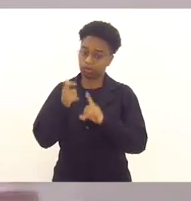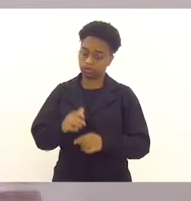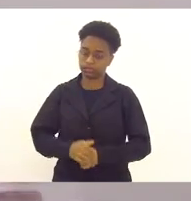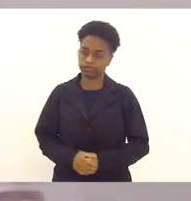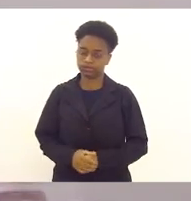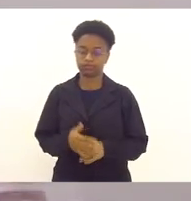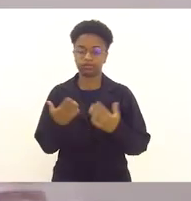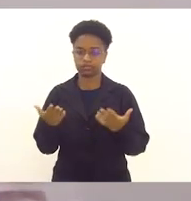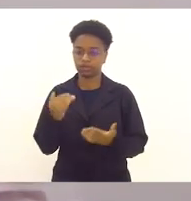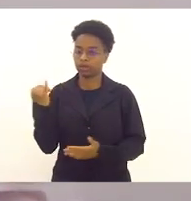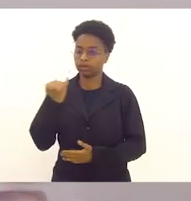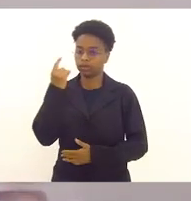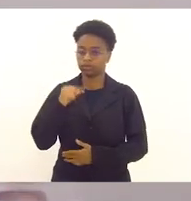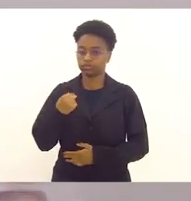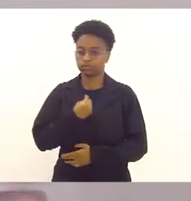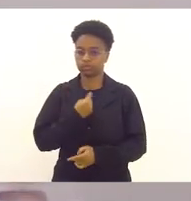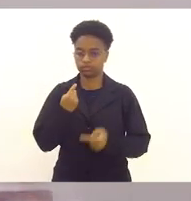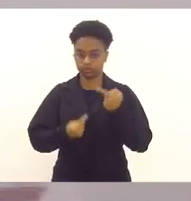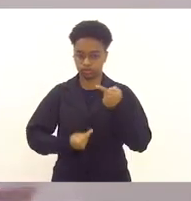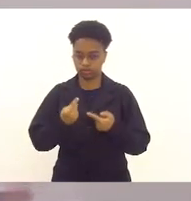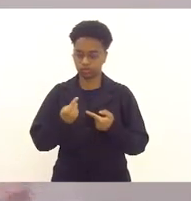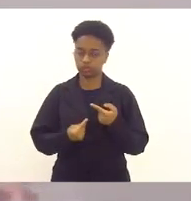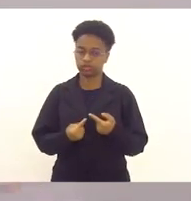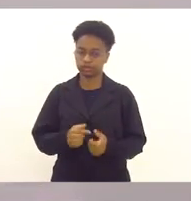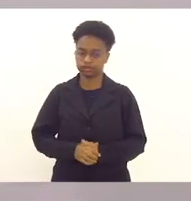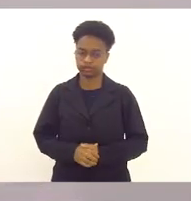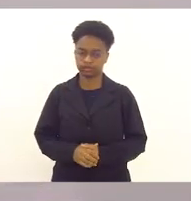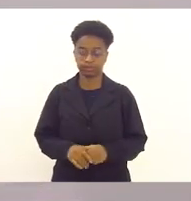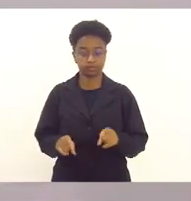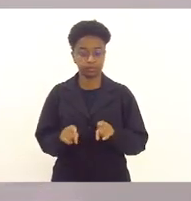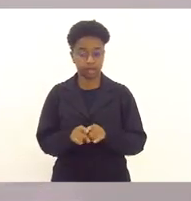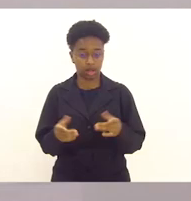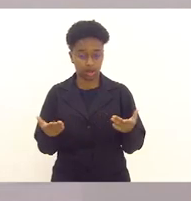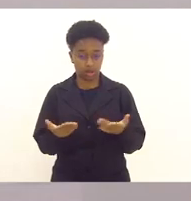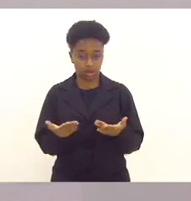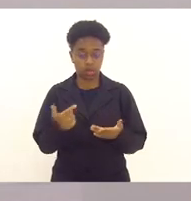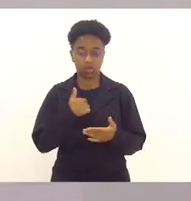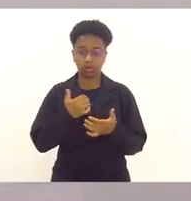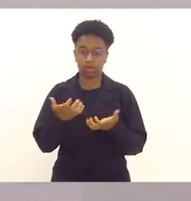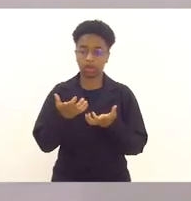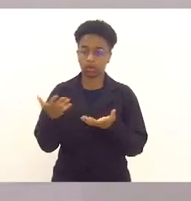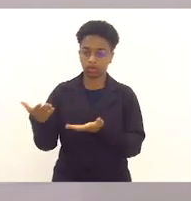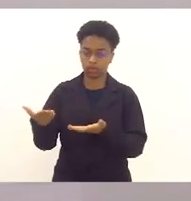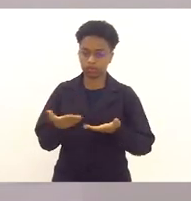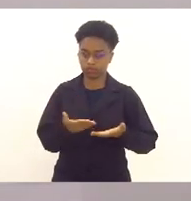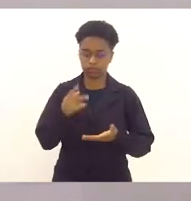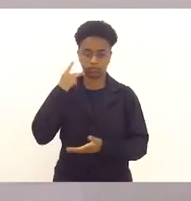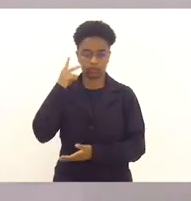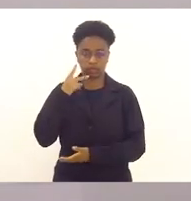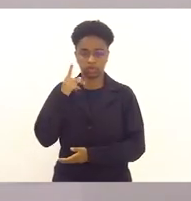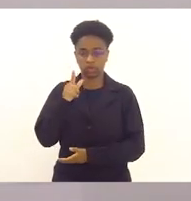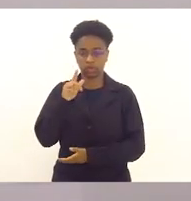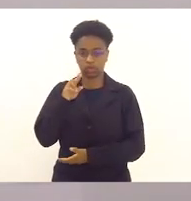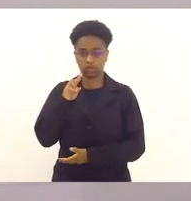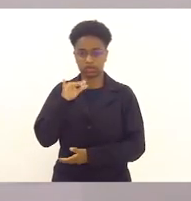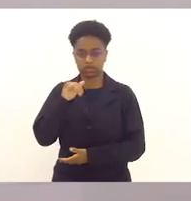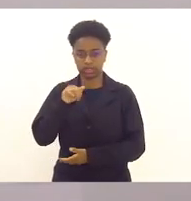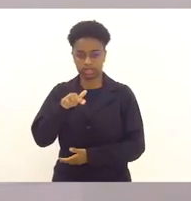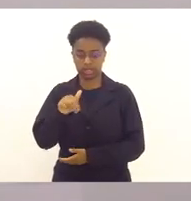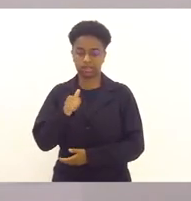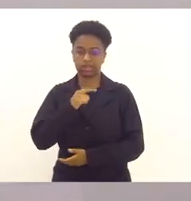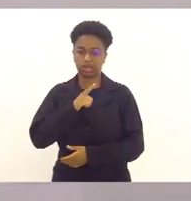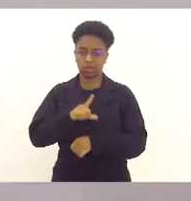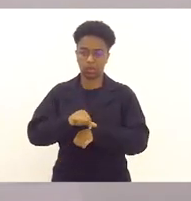trazer esses debates e agora eu gostaria de convidar a vereadora Luciana boateia que tá aí com horário